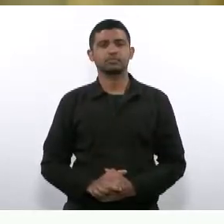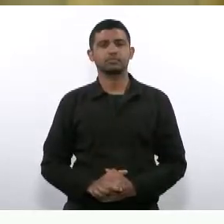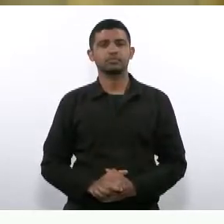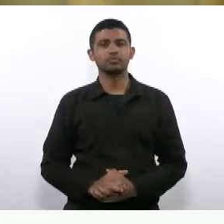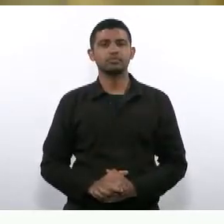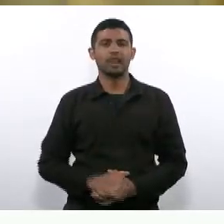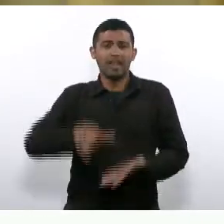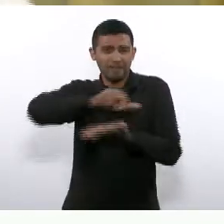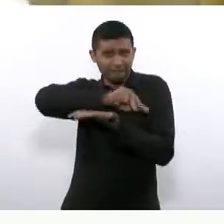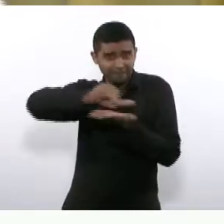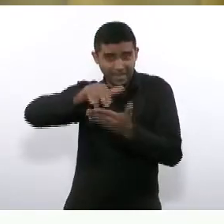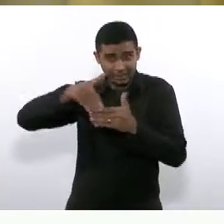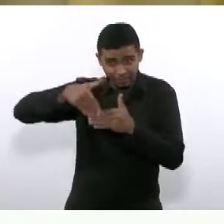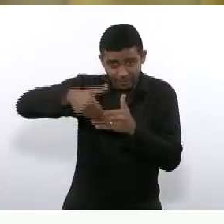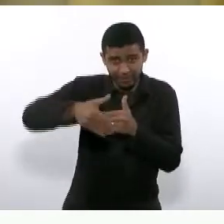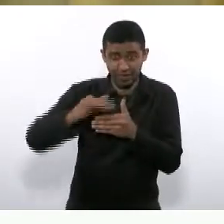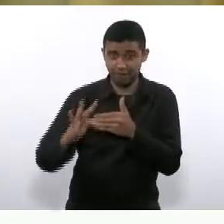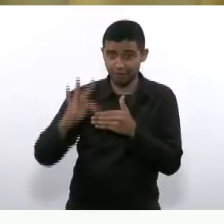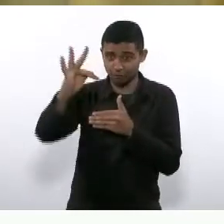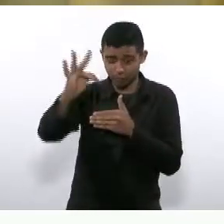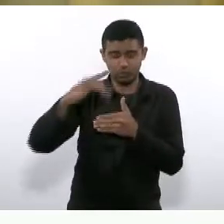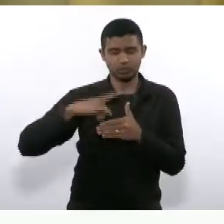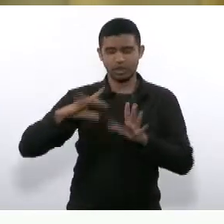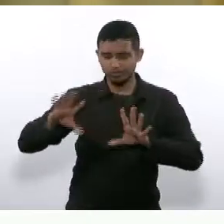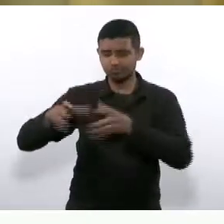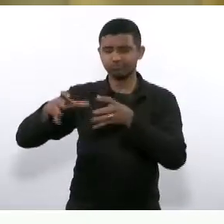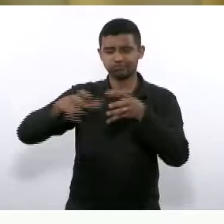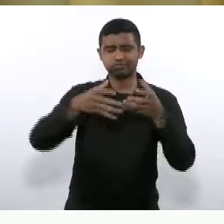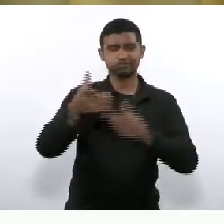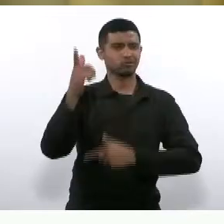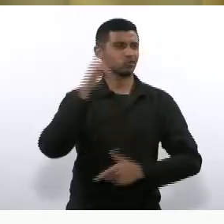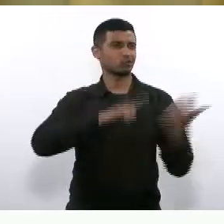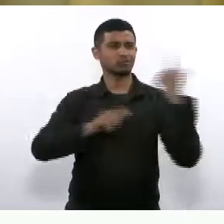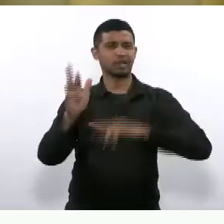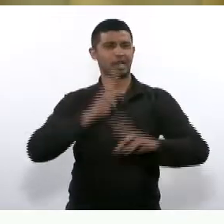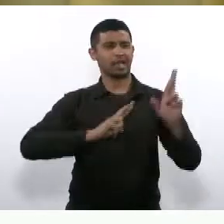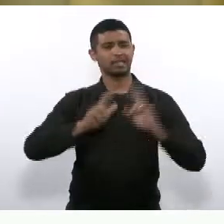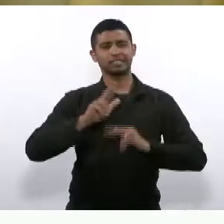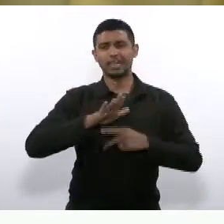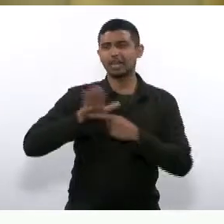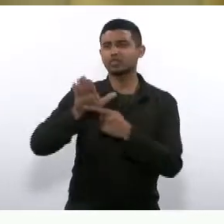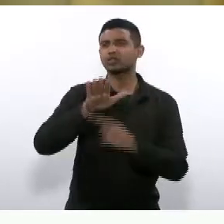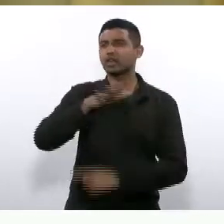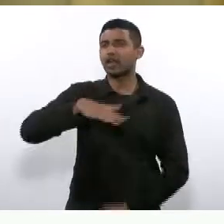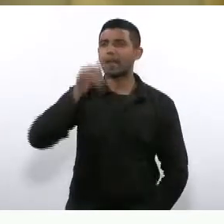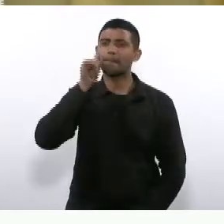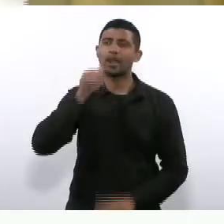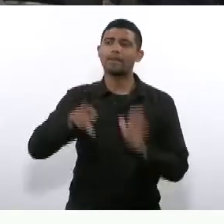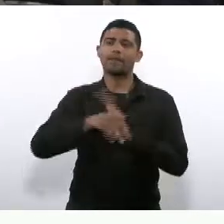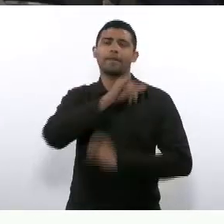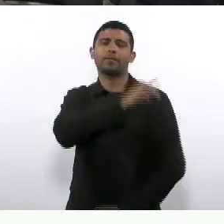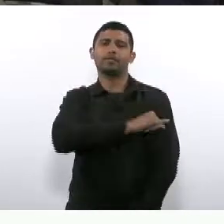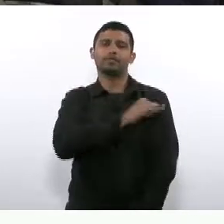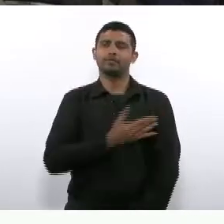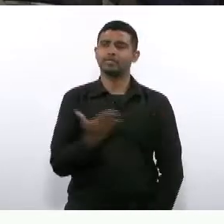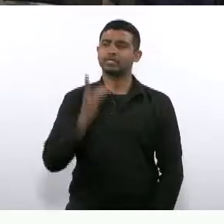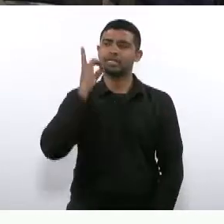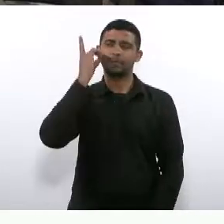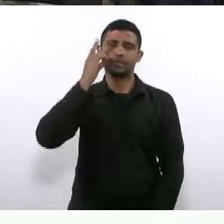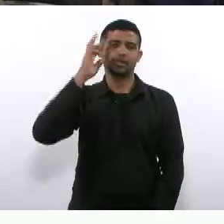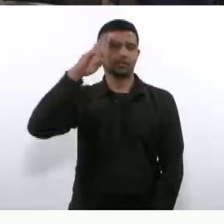nossas demandas futuras com as comissões deem bastante resultado para as nossas mulheres no Estado. Deputada Renata